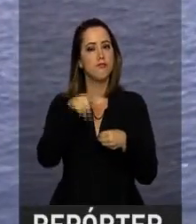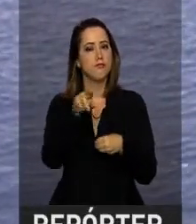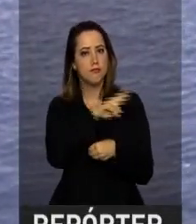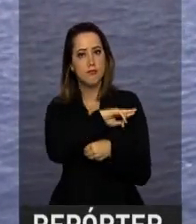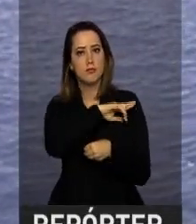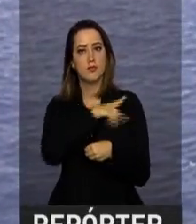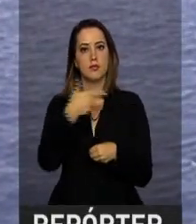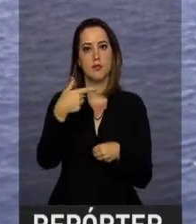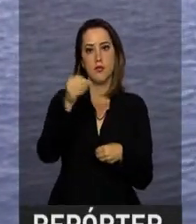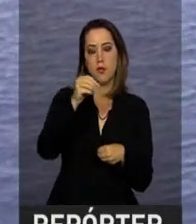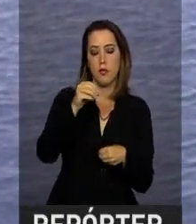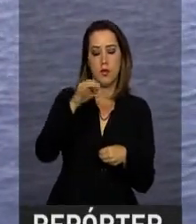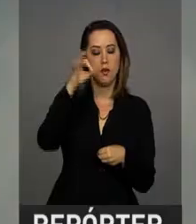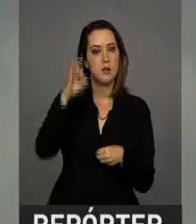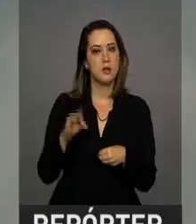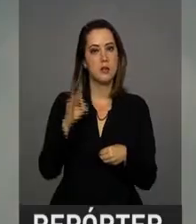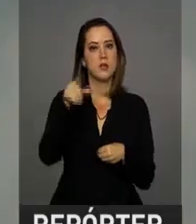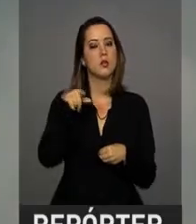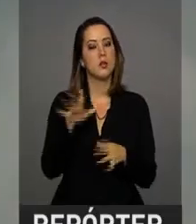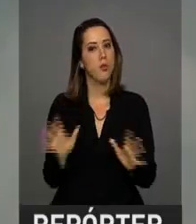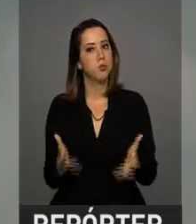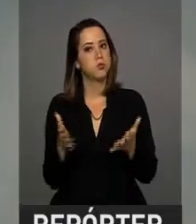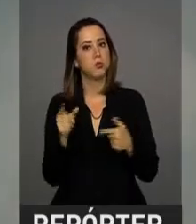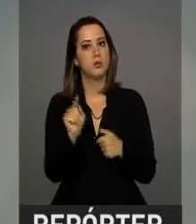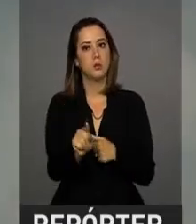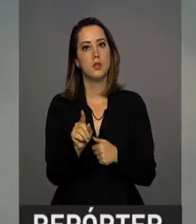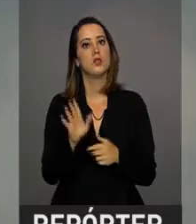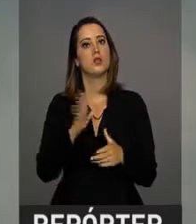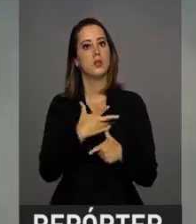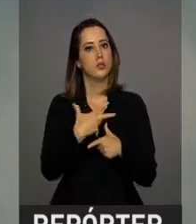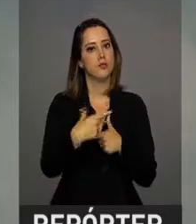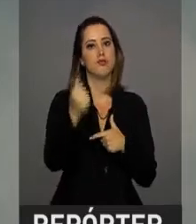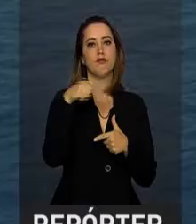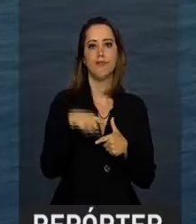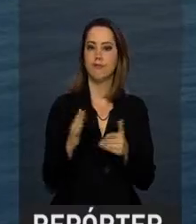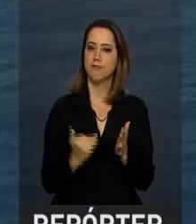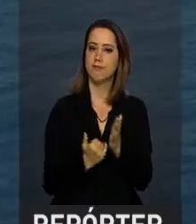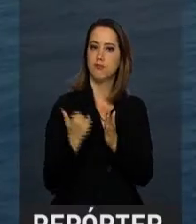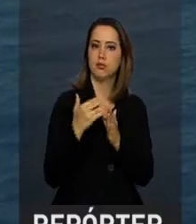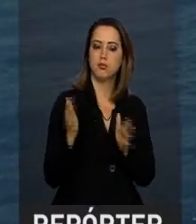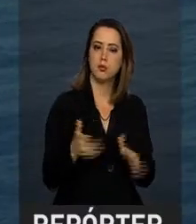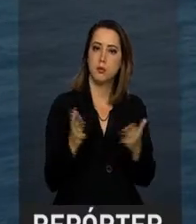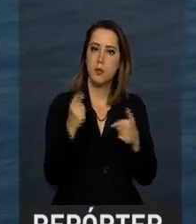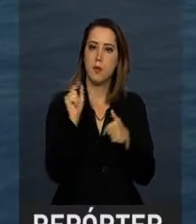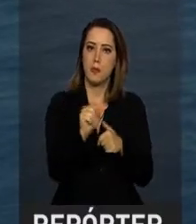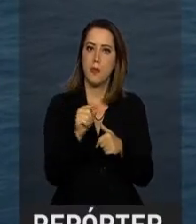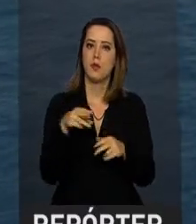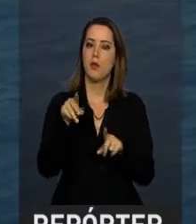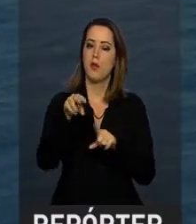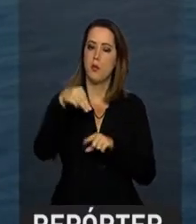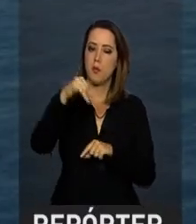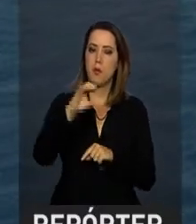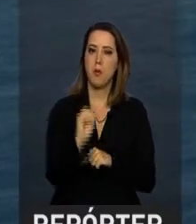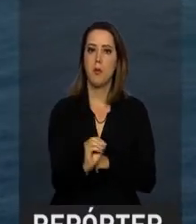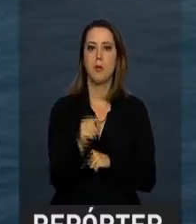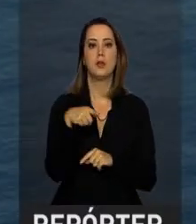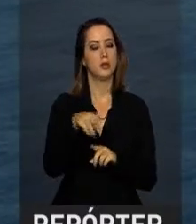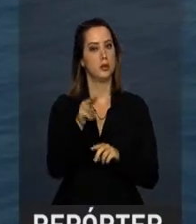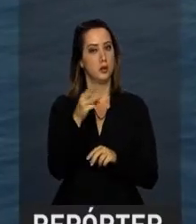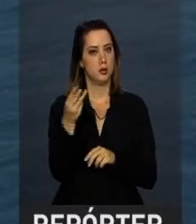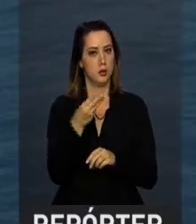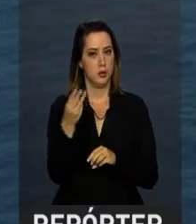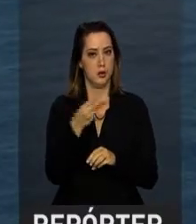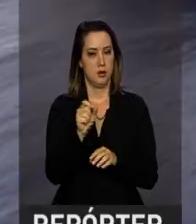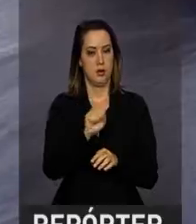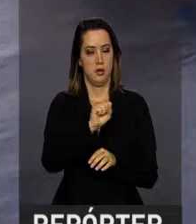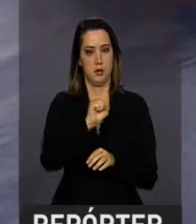representa um recorde de produção e foi alcançado em maio e no início do terceiro trimestre deste ano deve entrar em operação